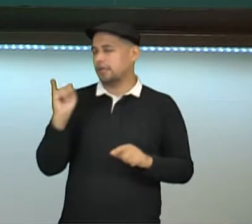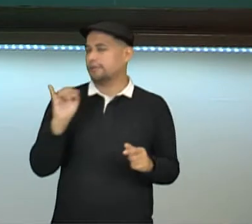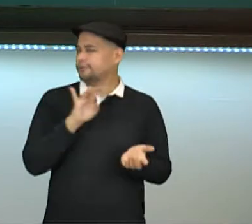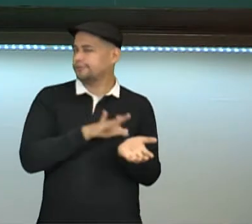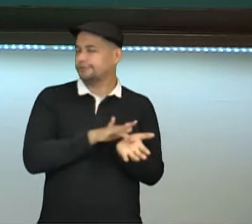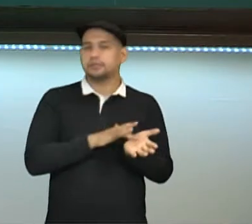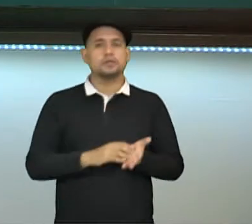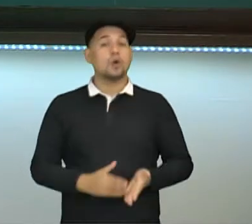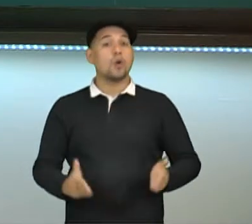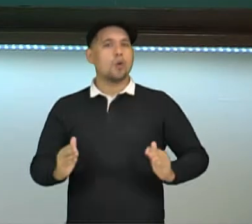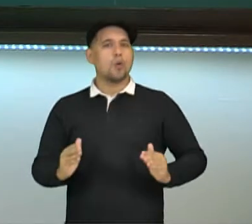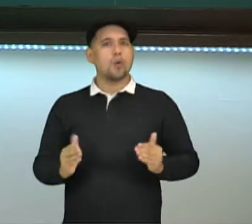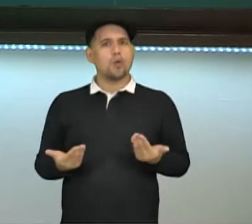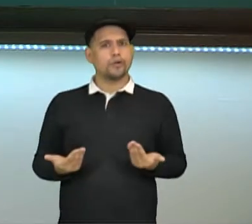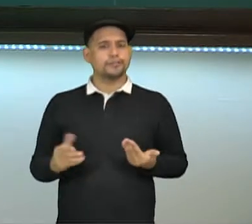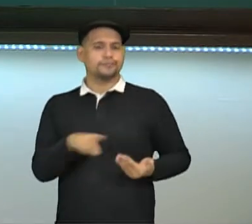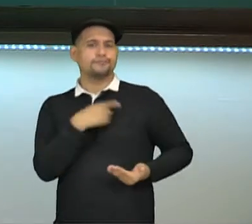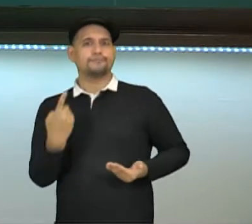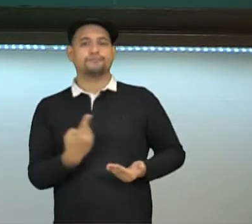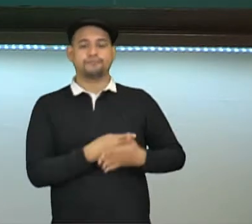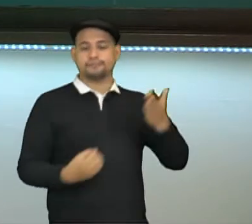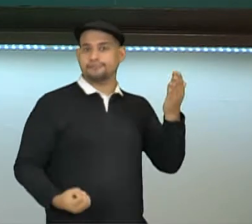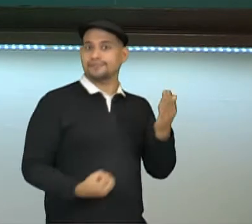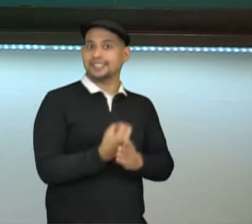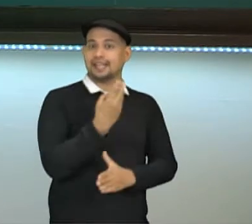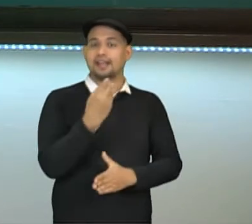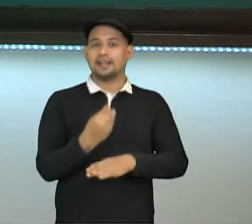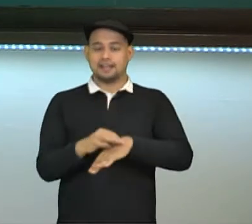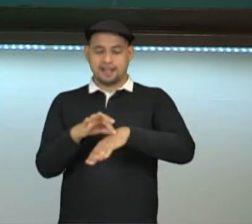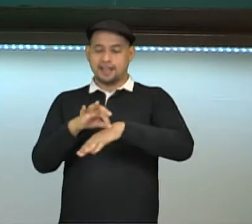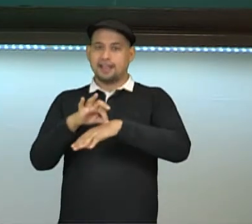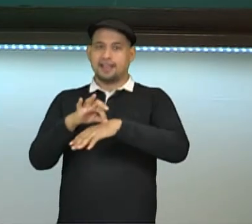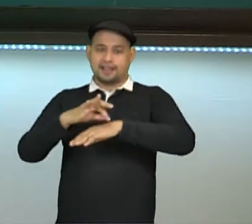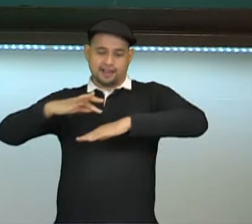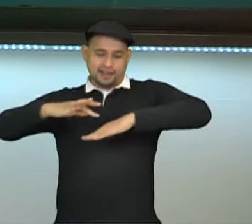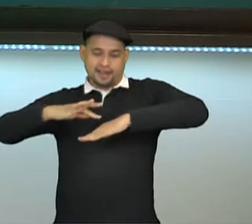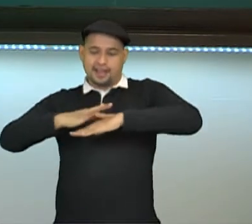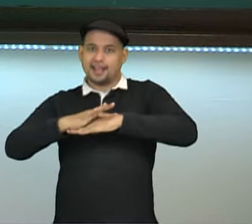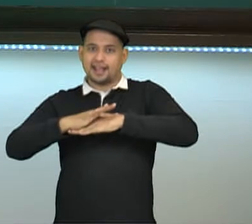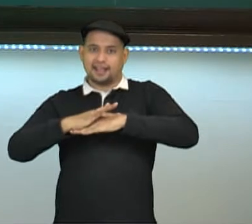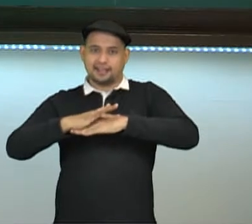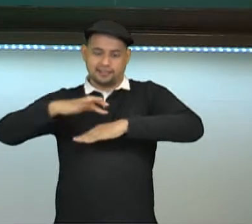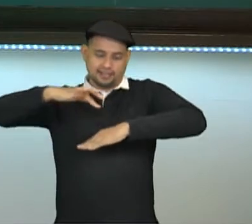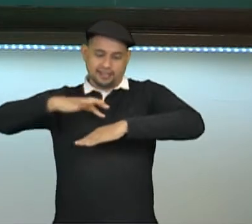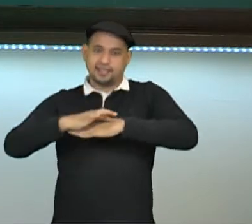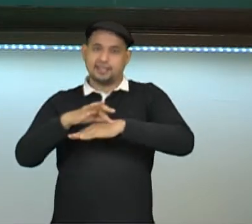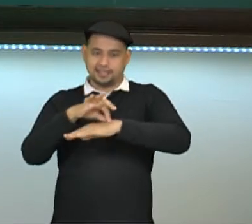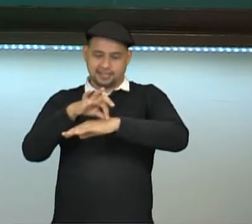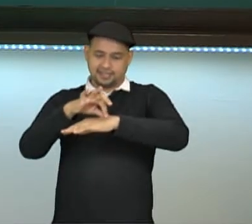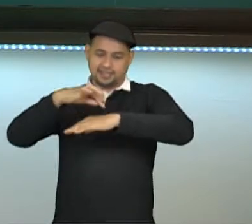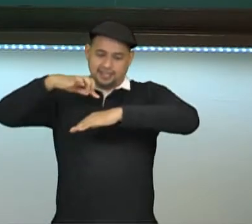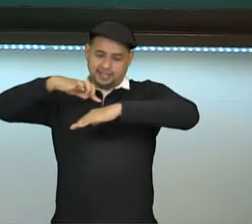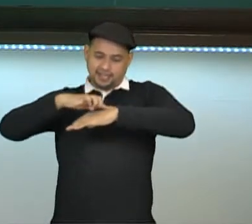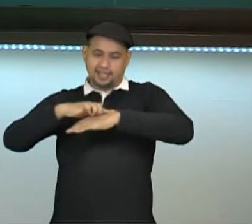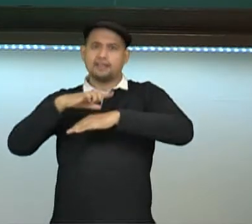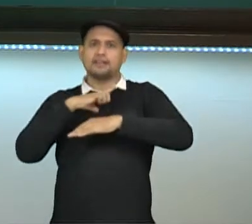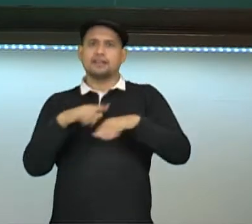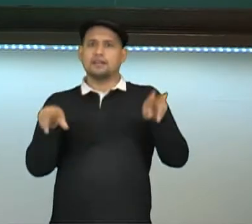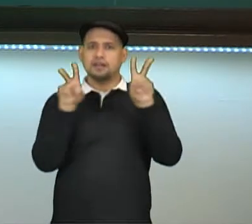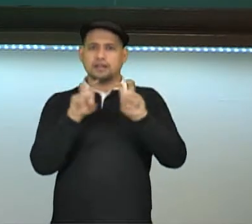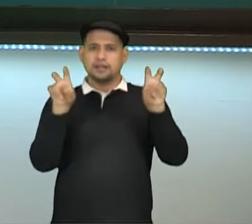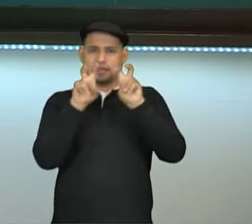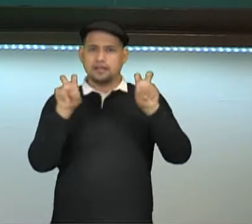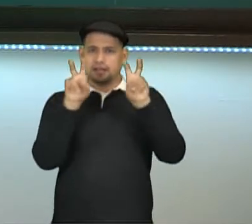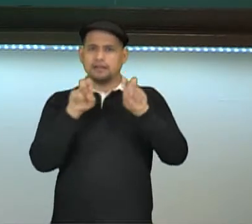nós estamos adaptando um evento, um implante dentro da pele, no qual você vai ter dentro do seu campo visual, você vai ter um computador, vai ter